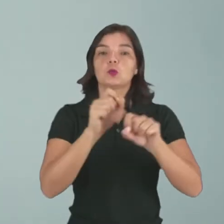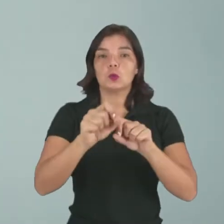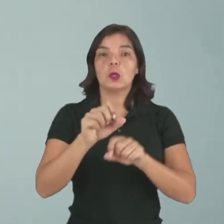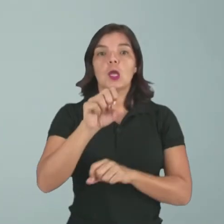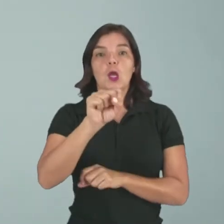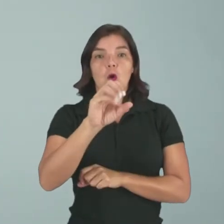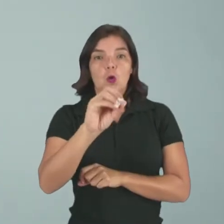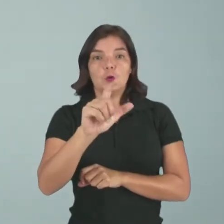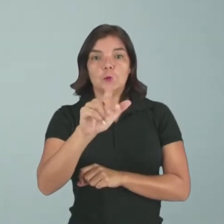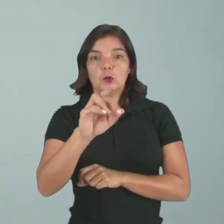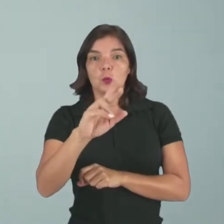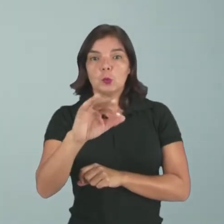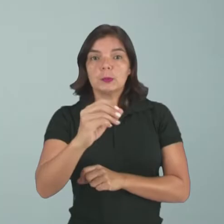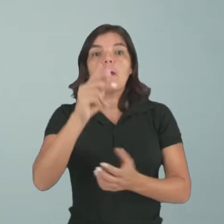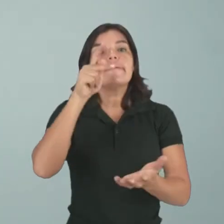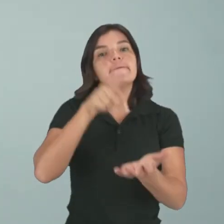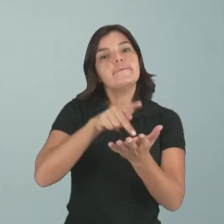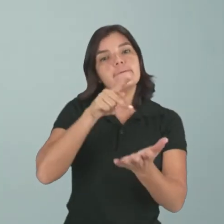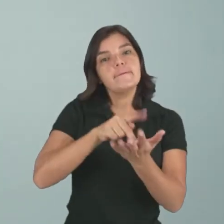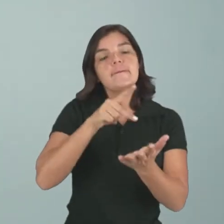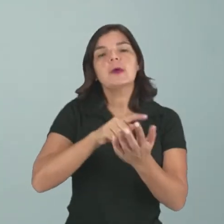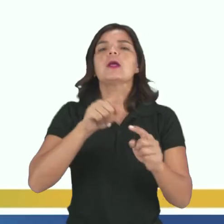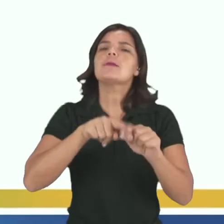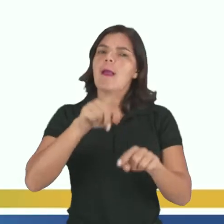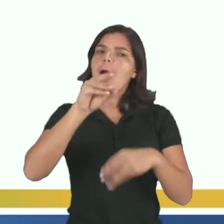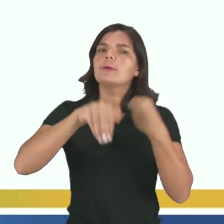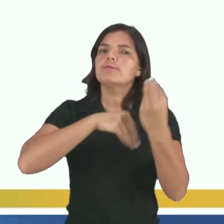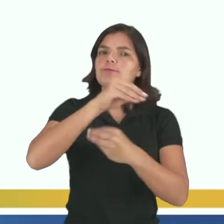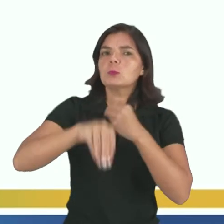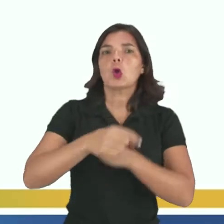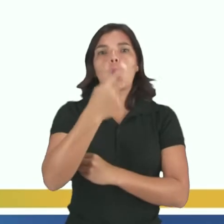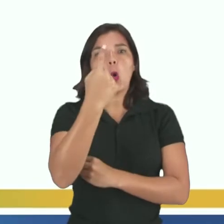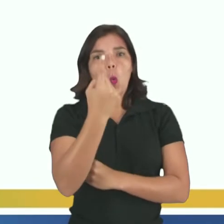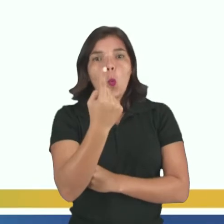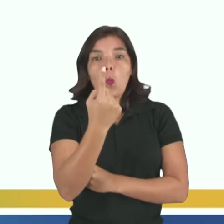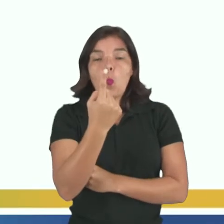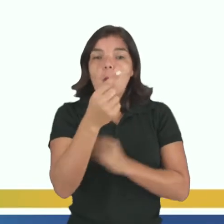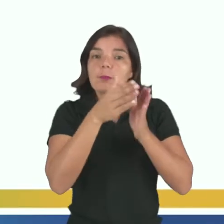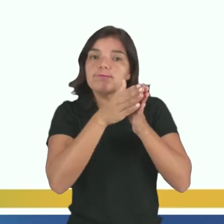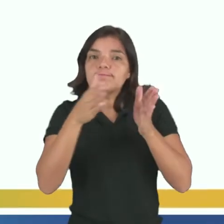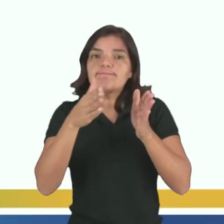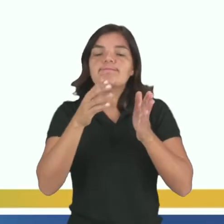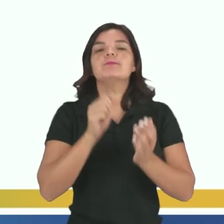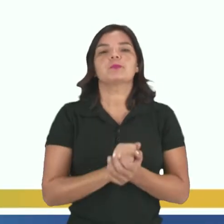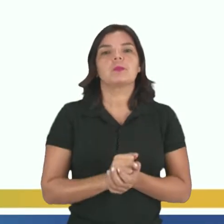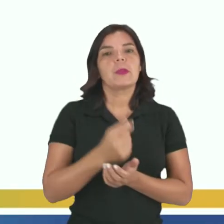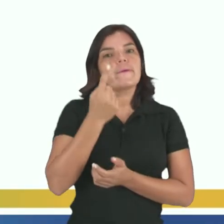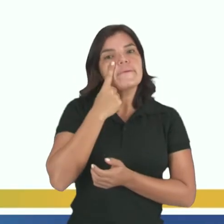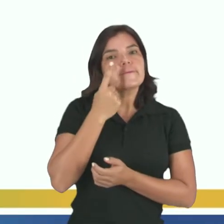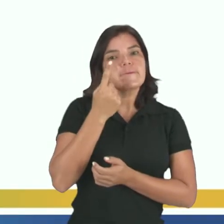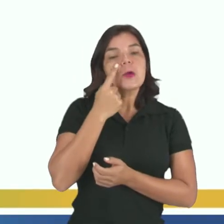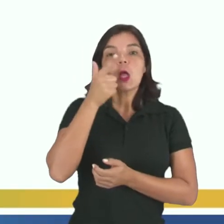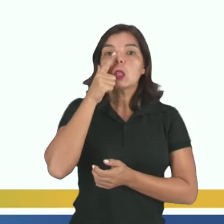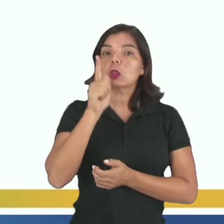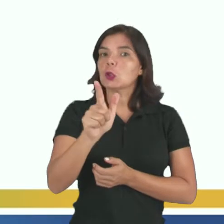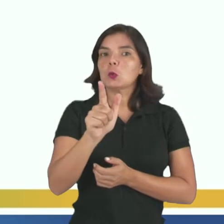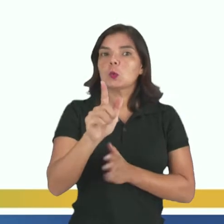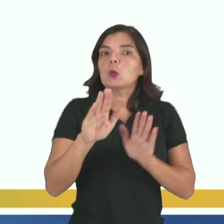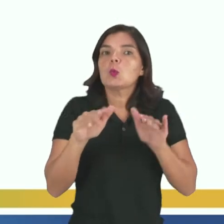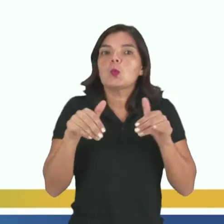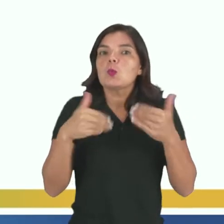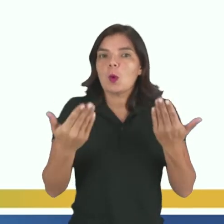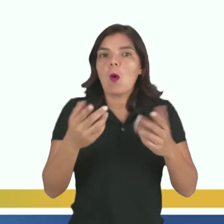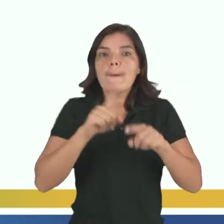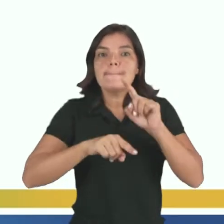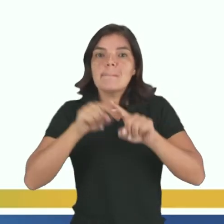solução verdadeira, porque são aquelas misturas que têm apenas uma única fase, ou seja, visualmente eu não consigo distinguir